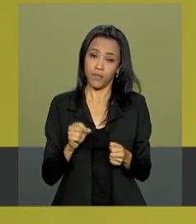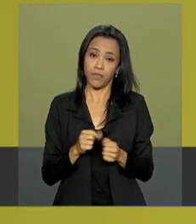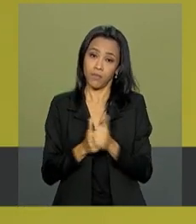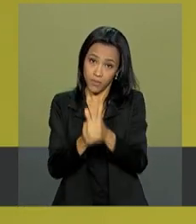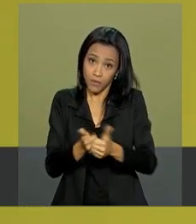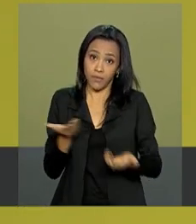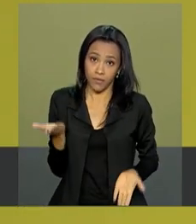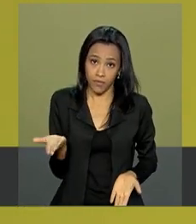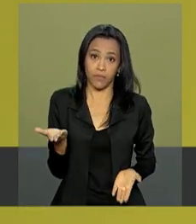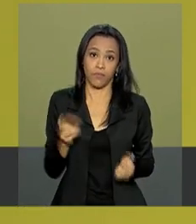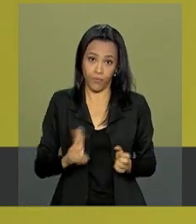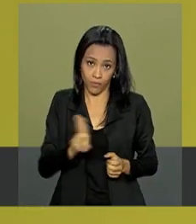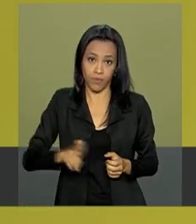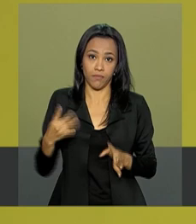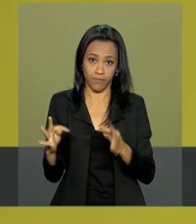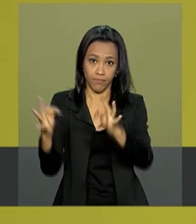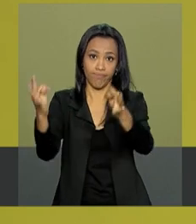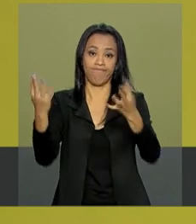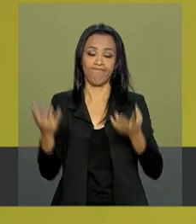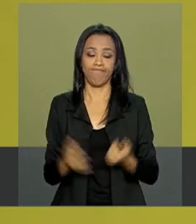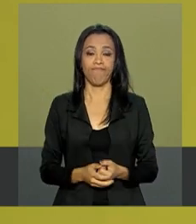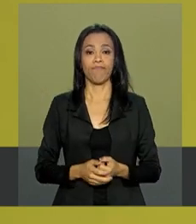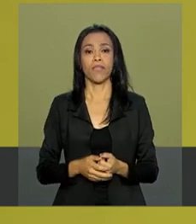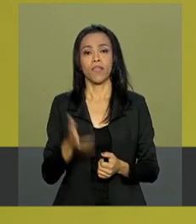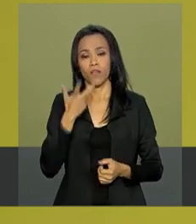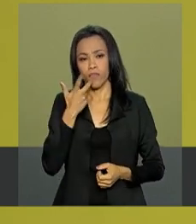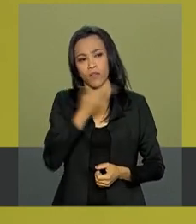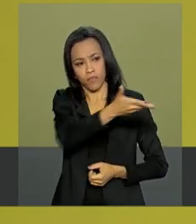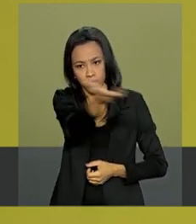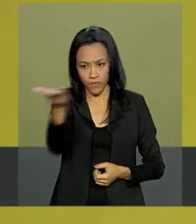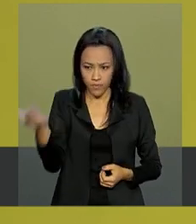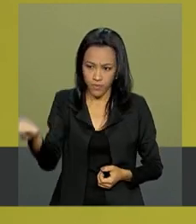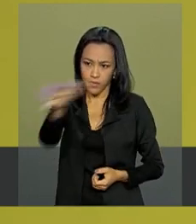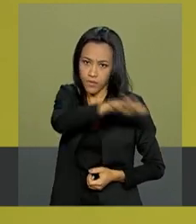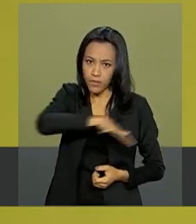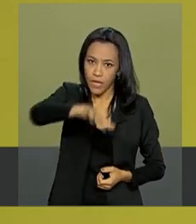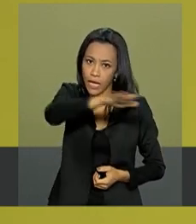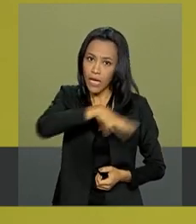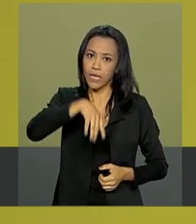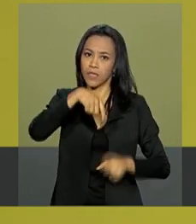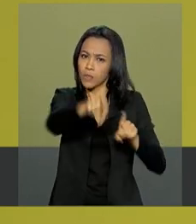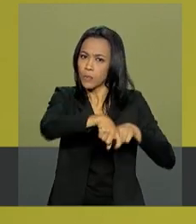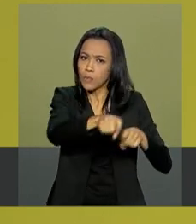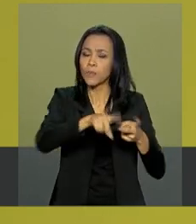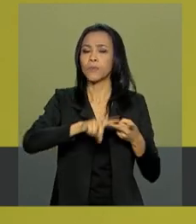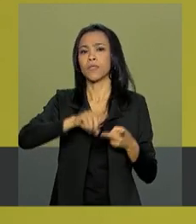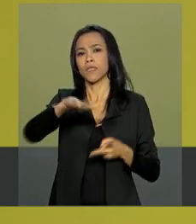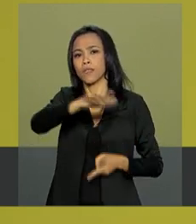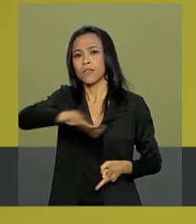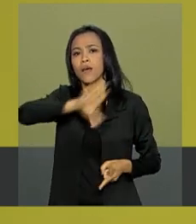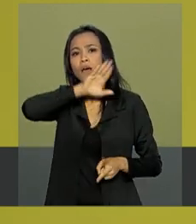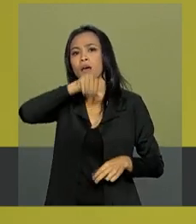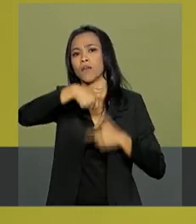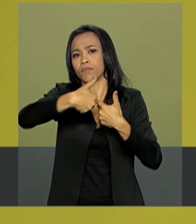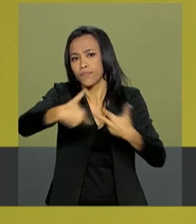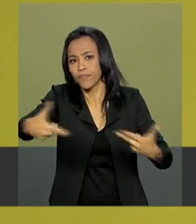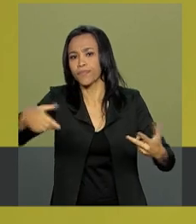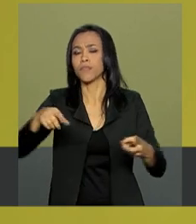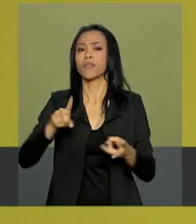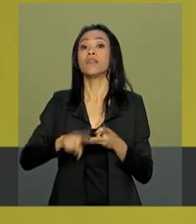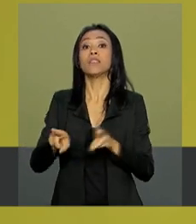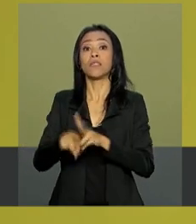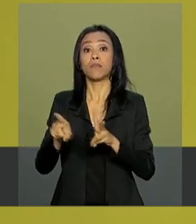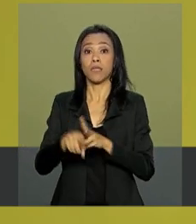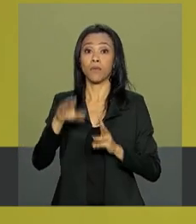porque eu volto a dizer aos senhores, e aqui aos senhores do agronegócio, da agricultura, da agropecuária, né? Eu volto a dizer aos senhores, com